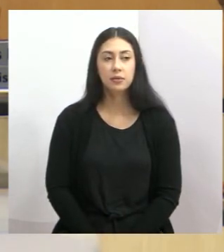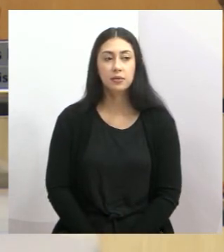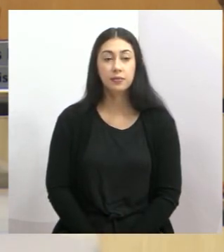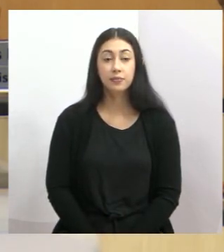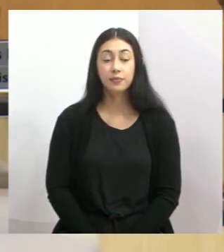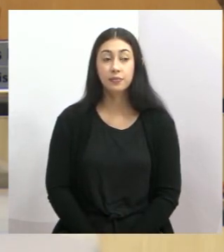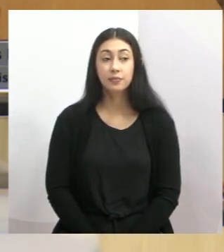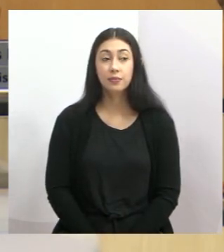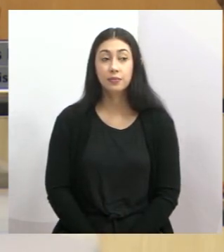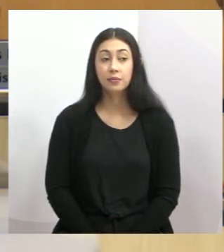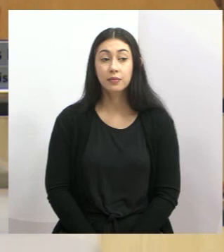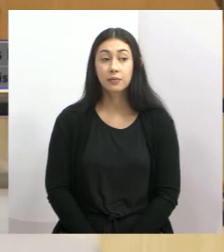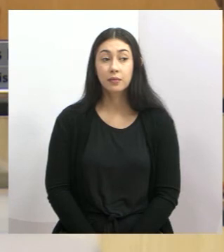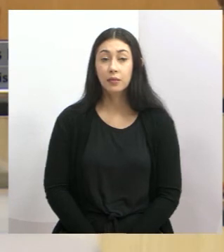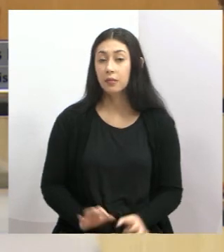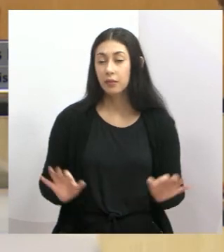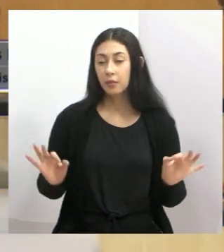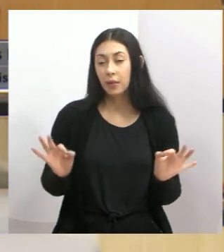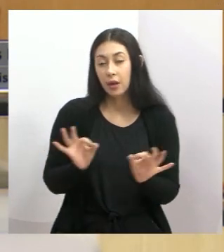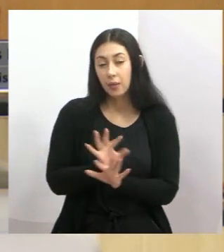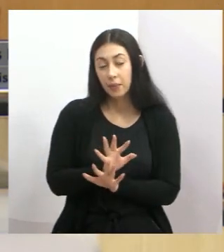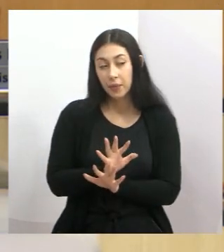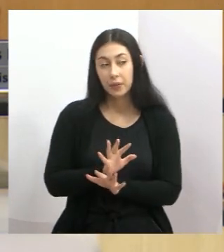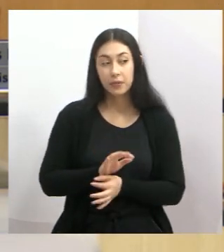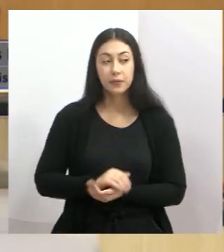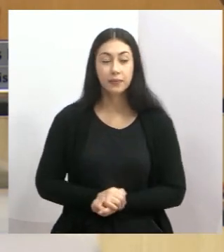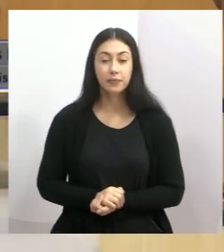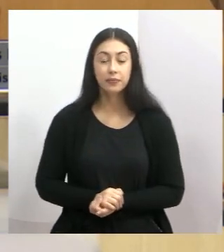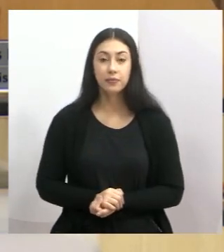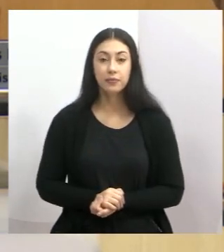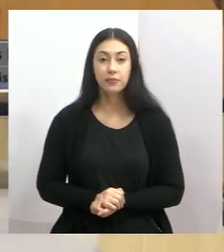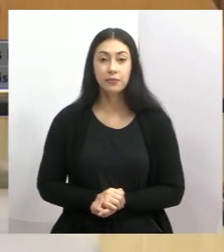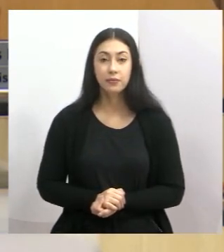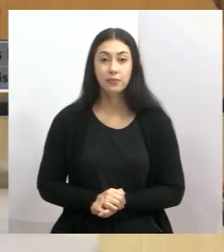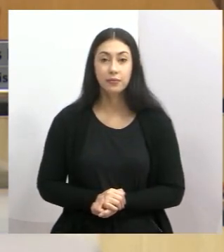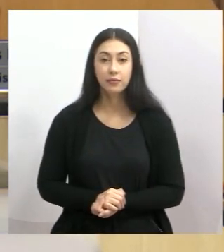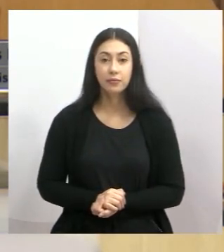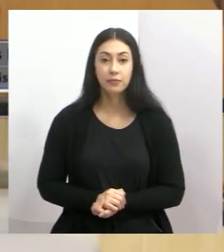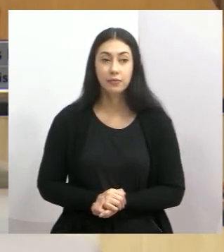o seu presente acabou se os pedir informação